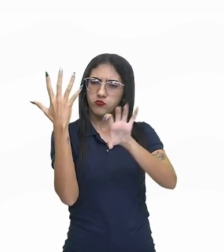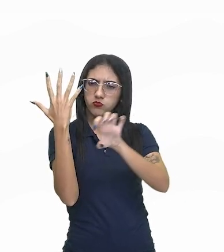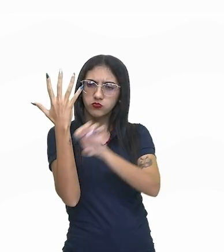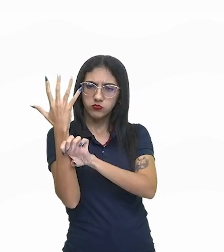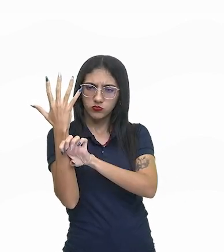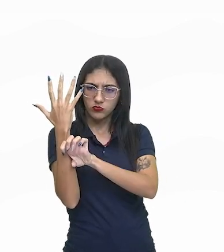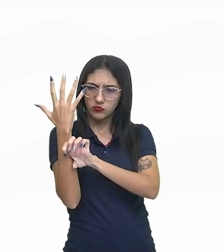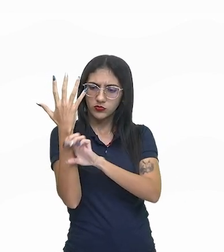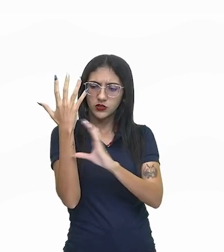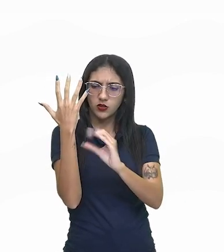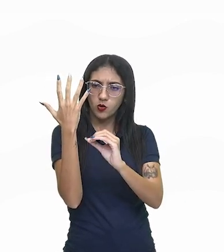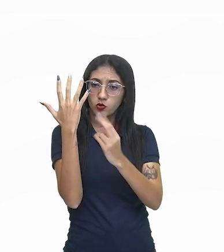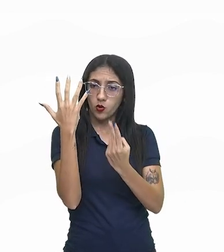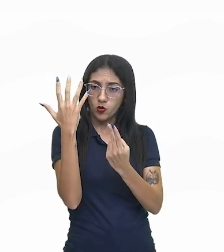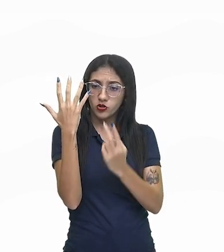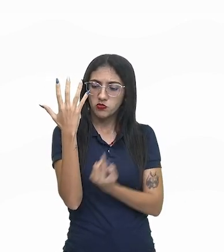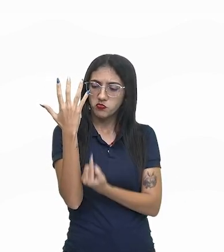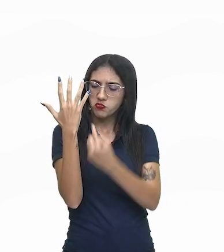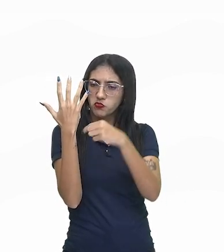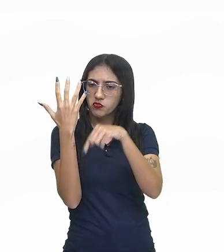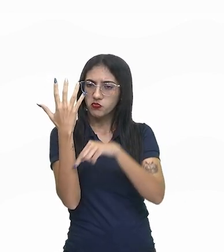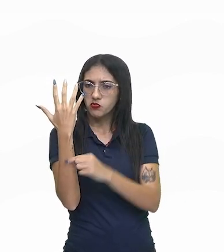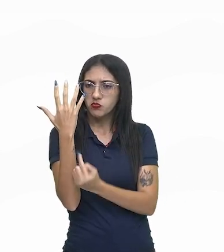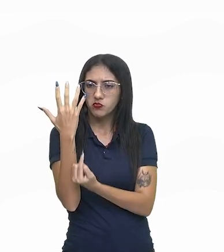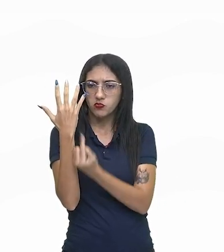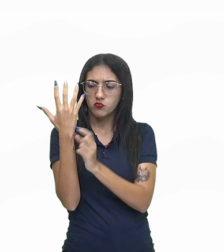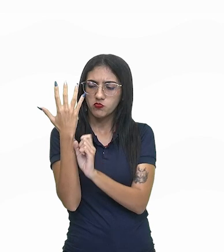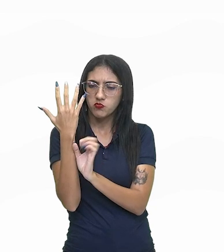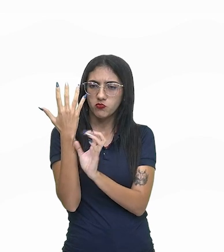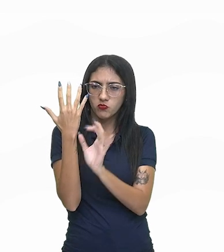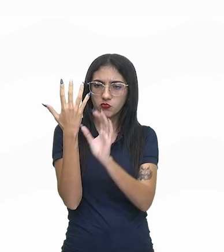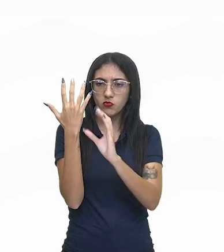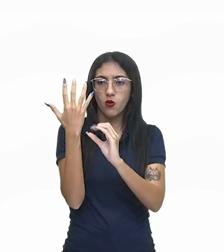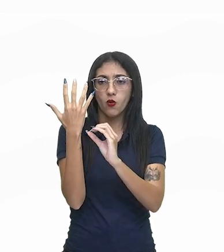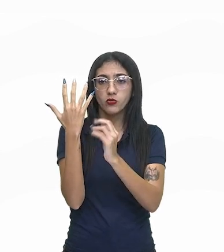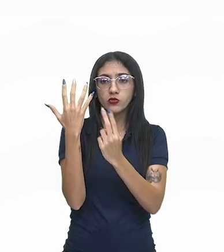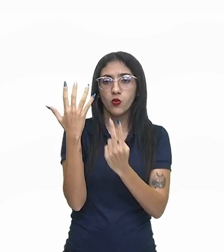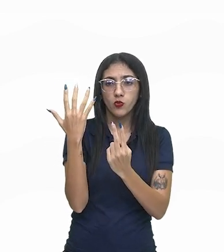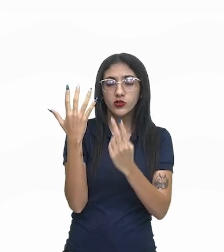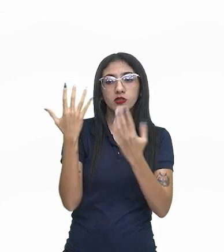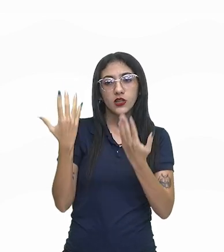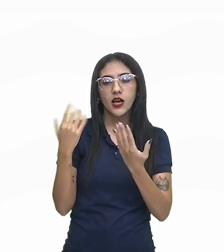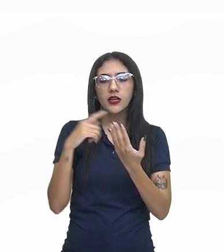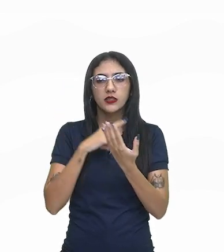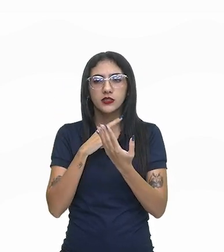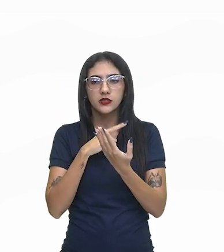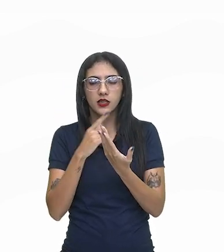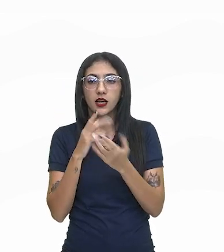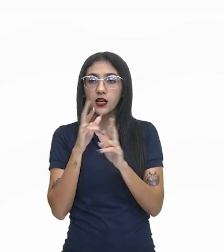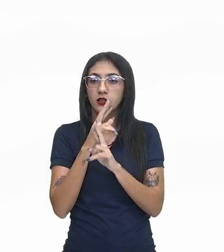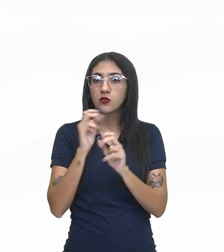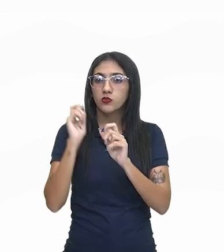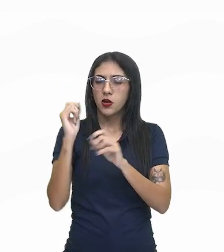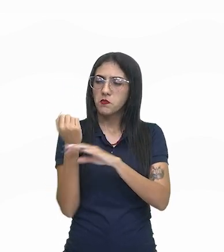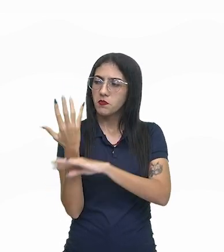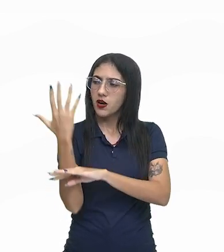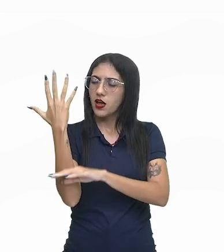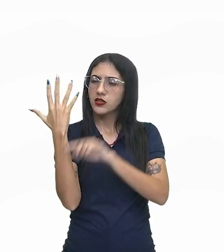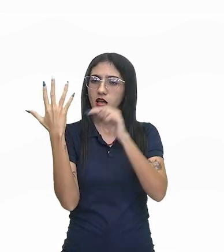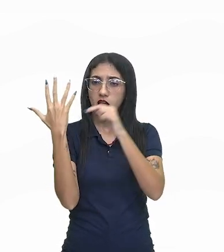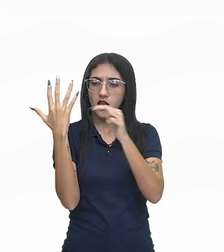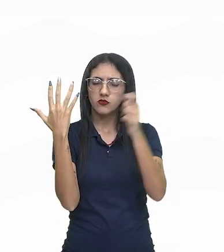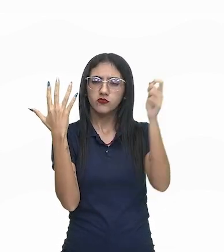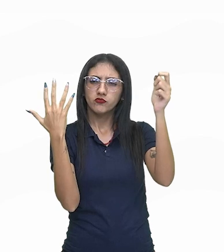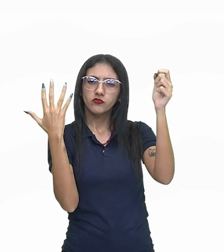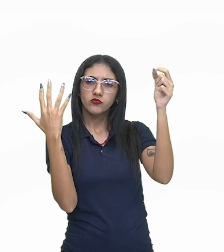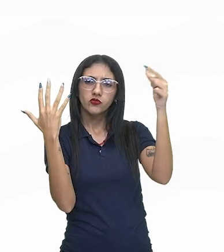de oxigênio, né, nós temos aí a produção de energia pela parte das plantas, né, que vai